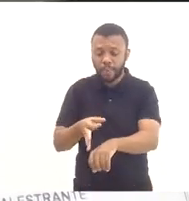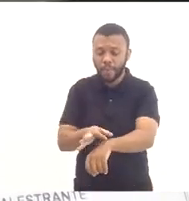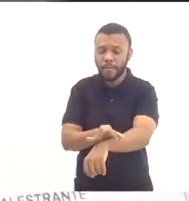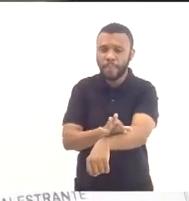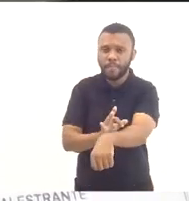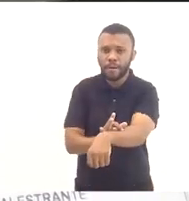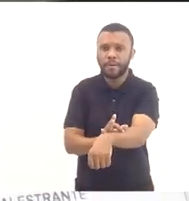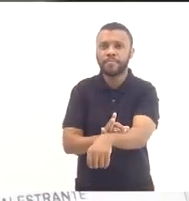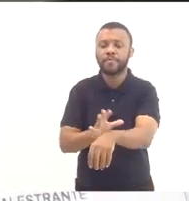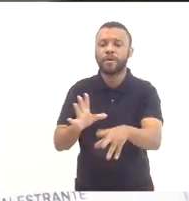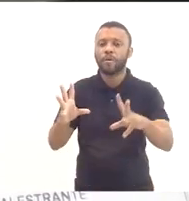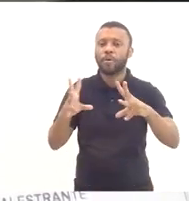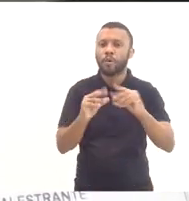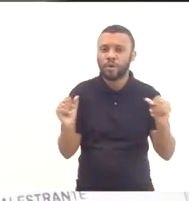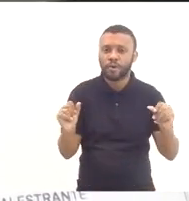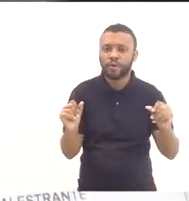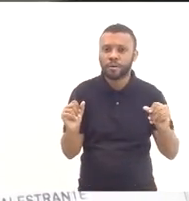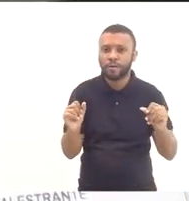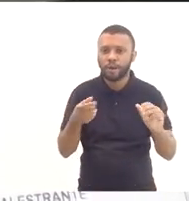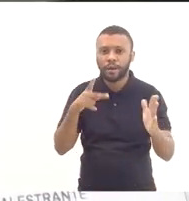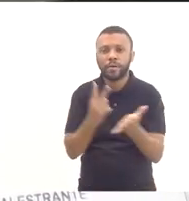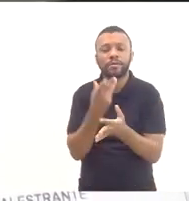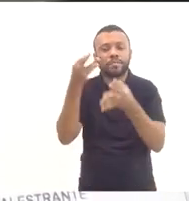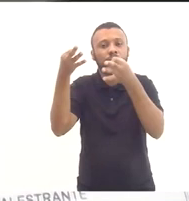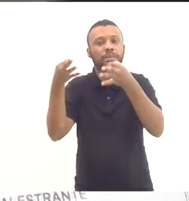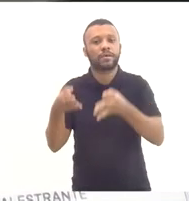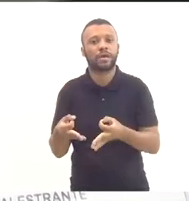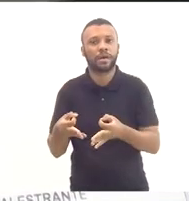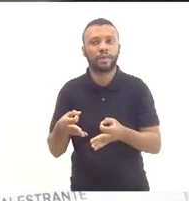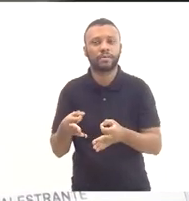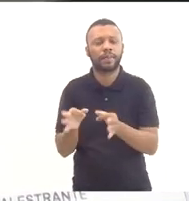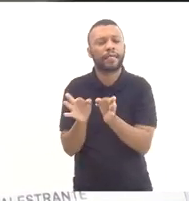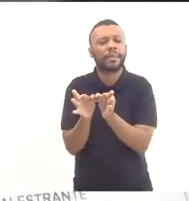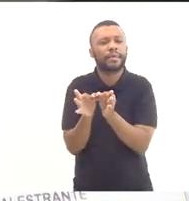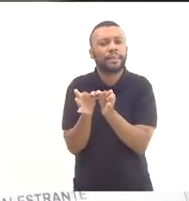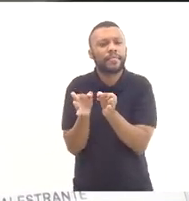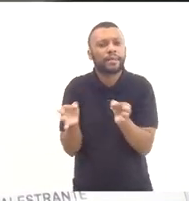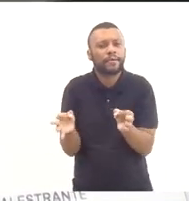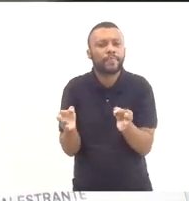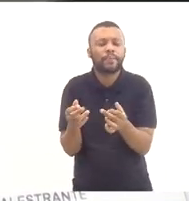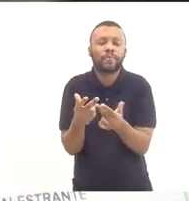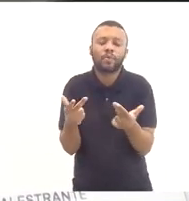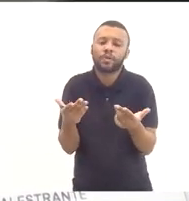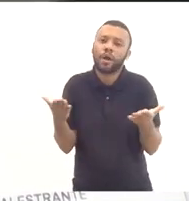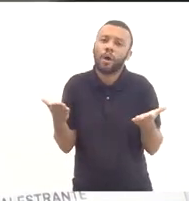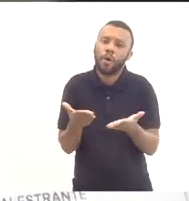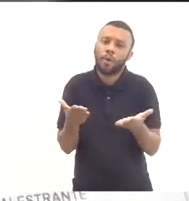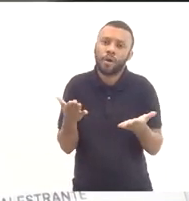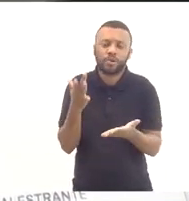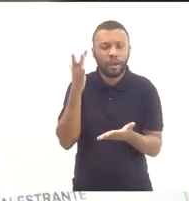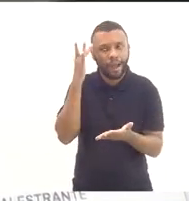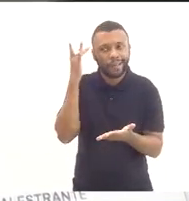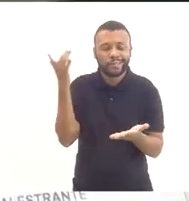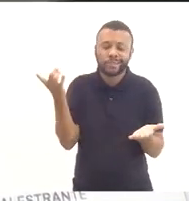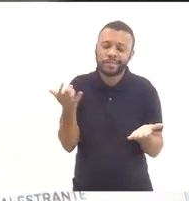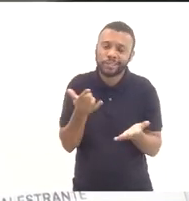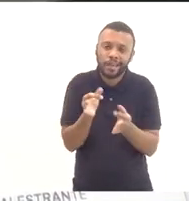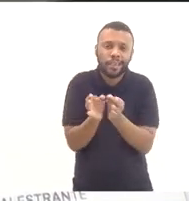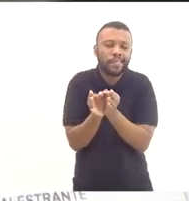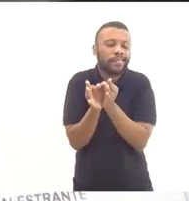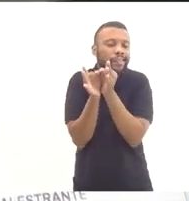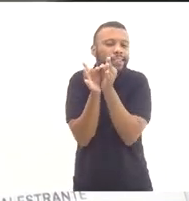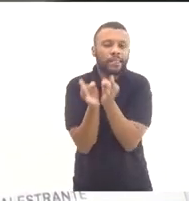e elas fecharam e é era uma coisa muito simples hoje eu acho assim ridiculamente